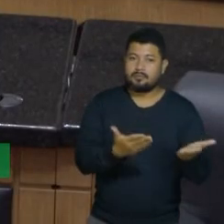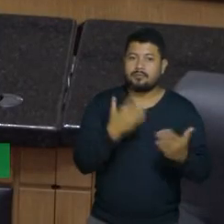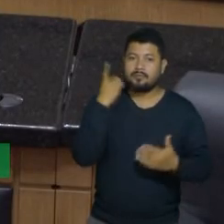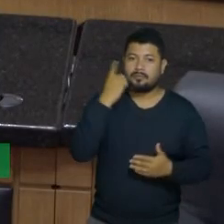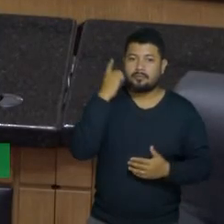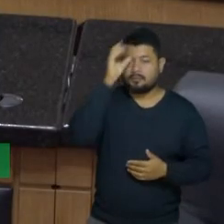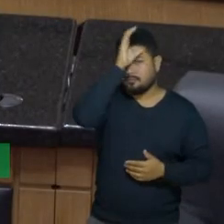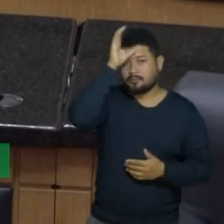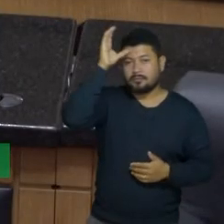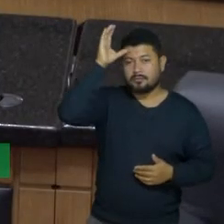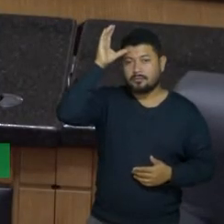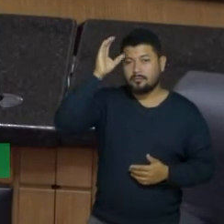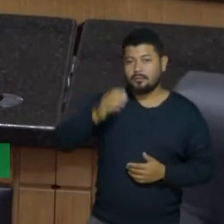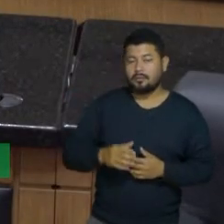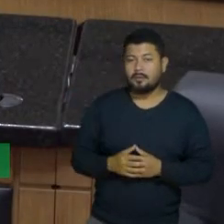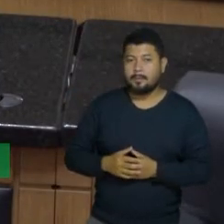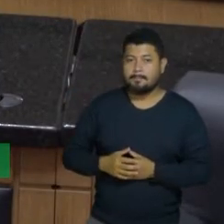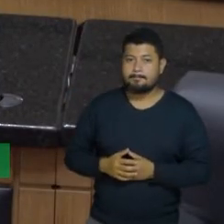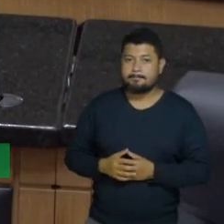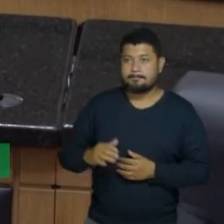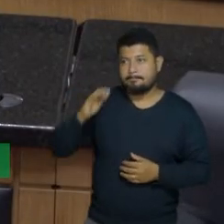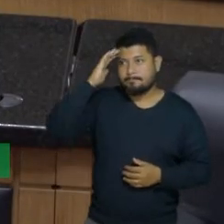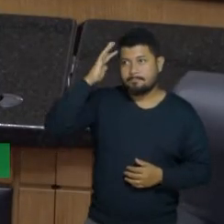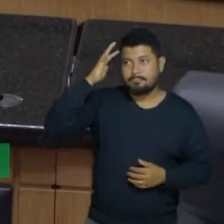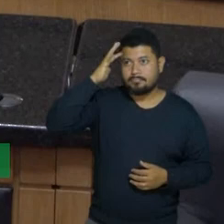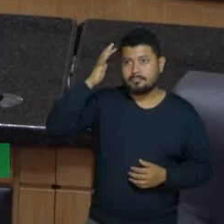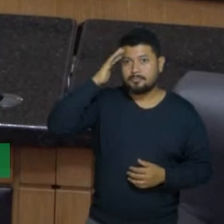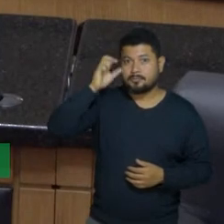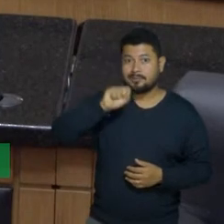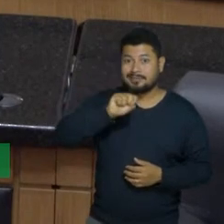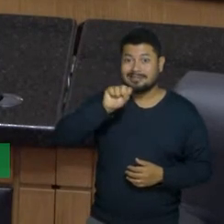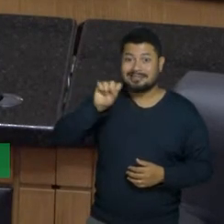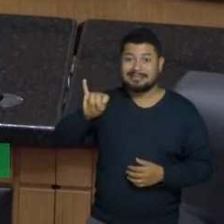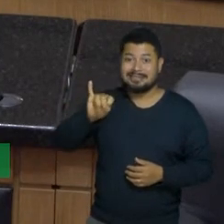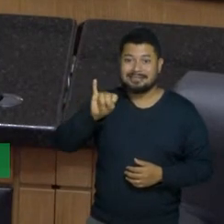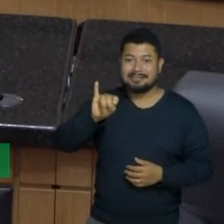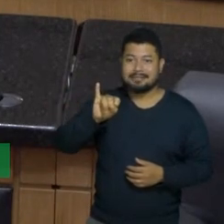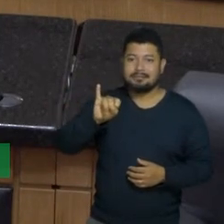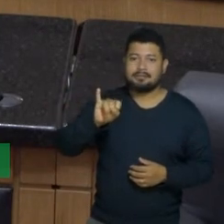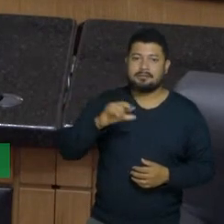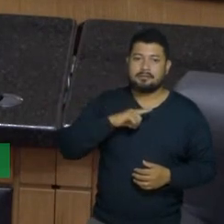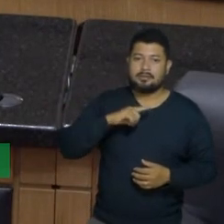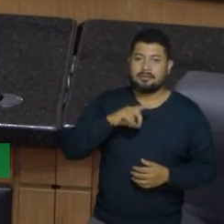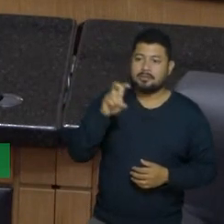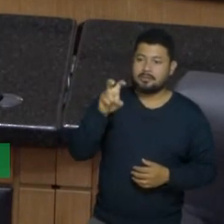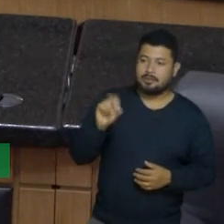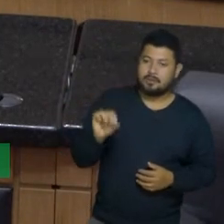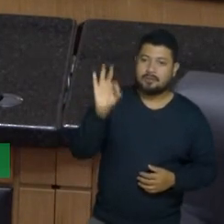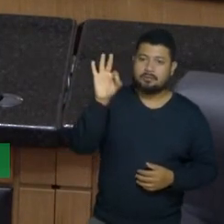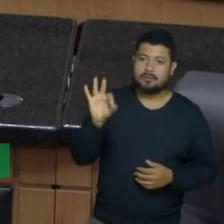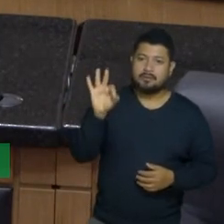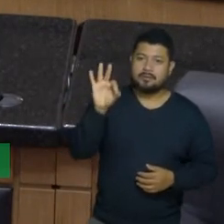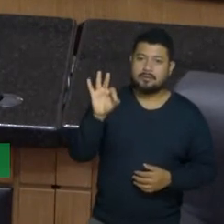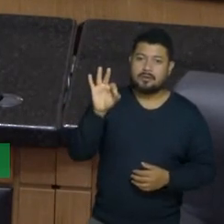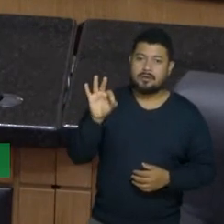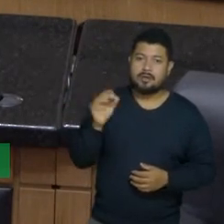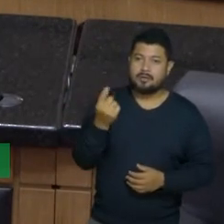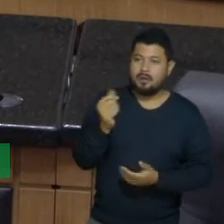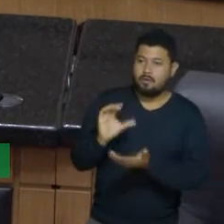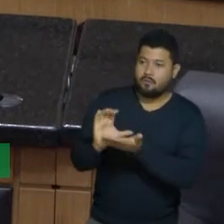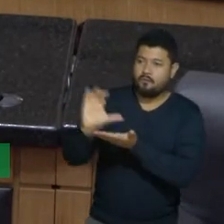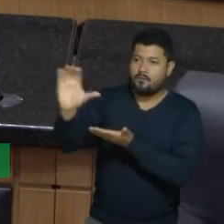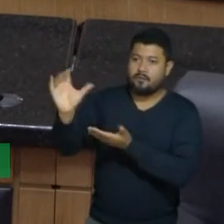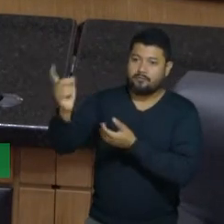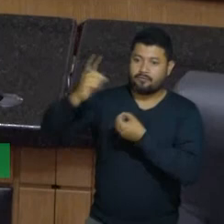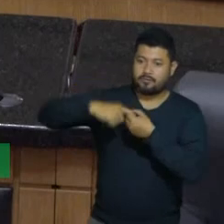Carlos Humberto. Imagine se nós tivéssemos 50% desse valor que Santa Catarina manda retornando para o